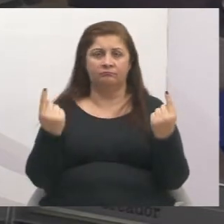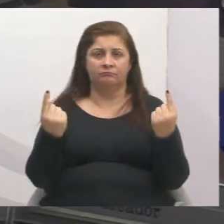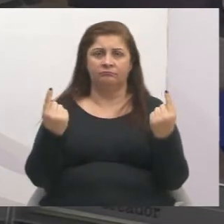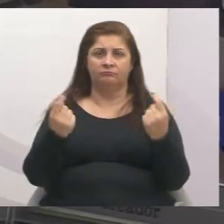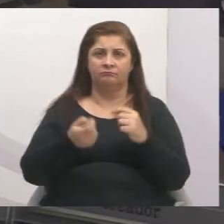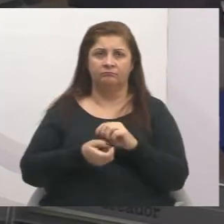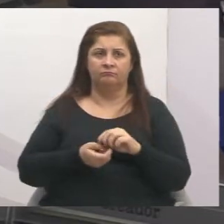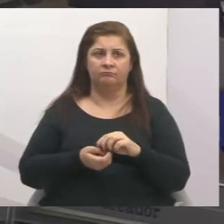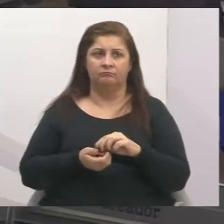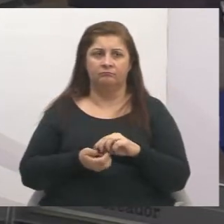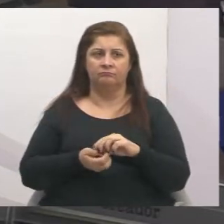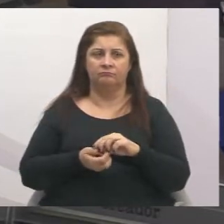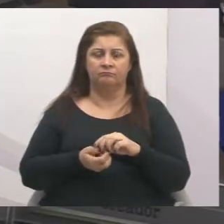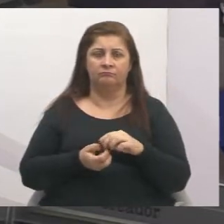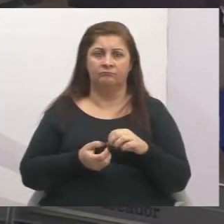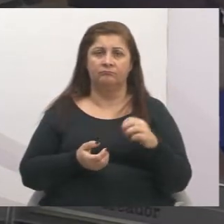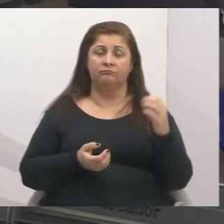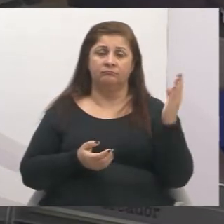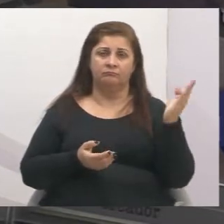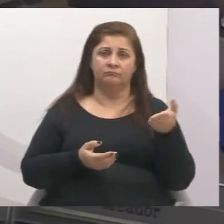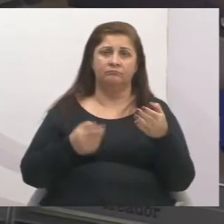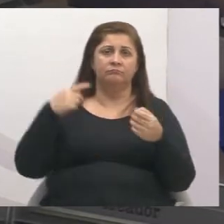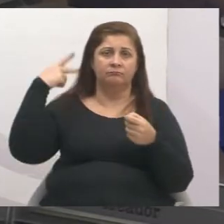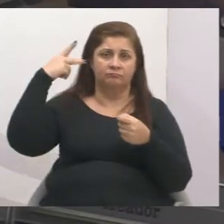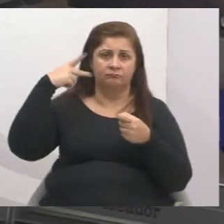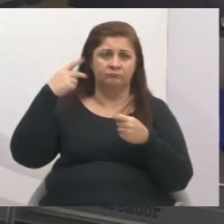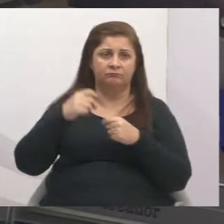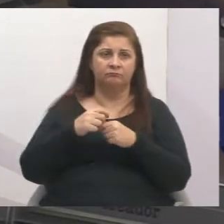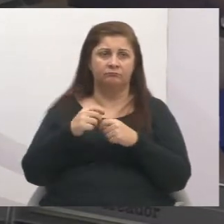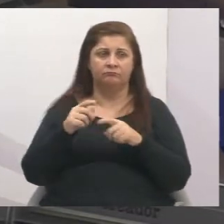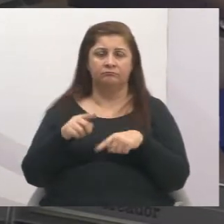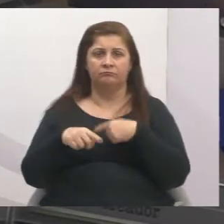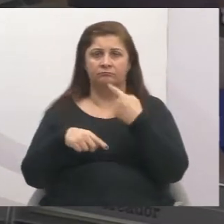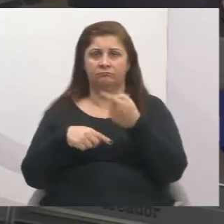corda, agora na condição de vereador e depois